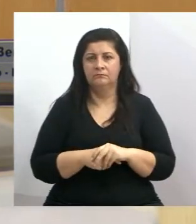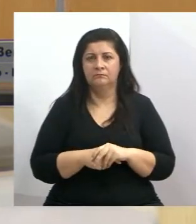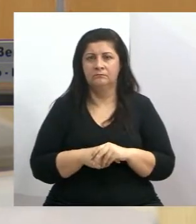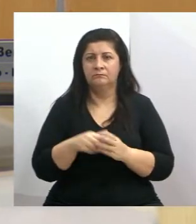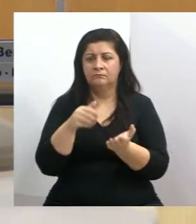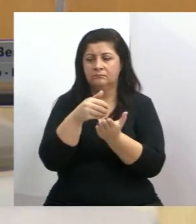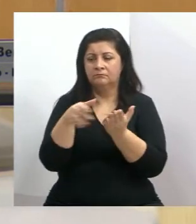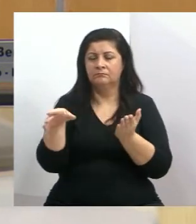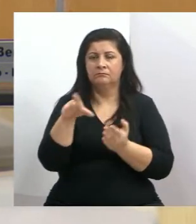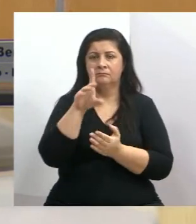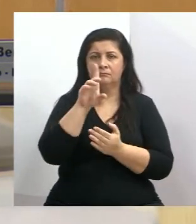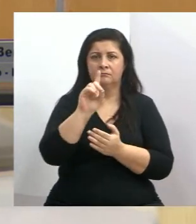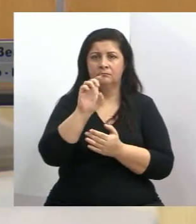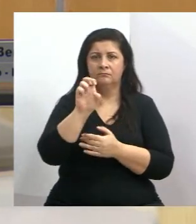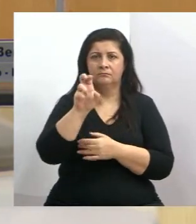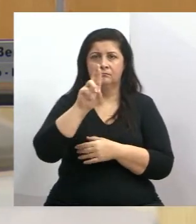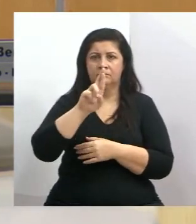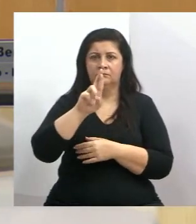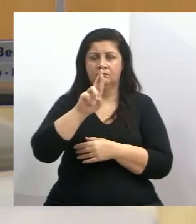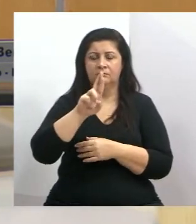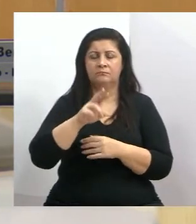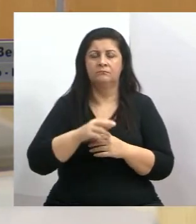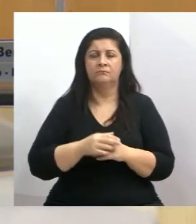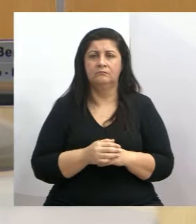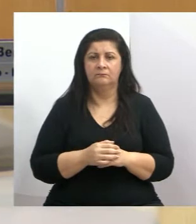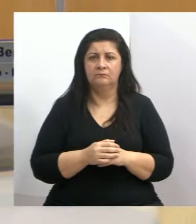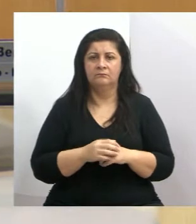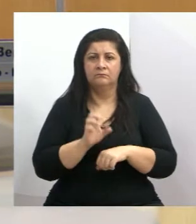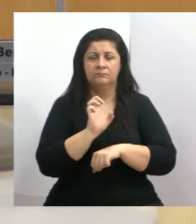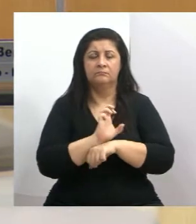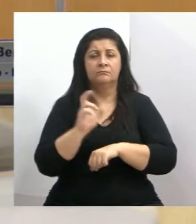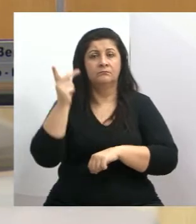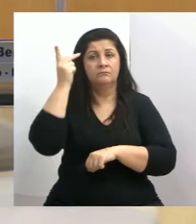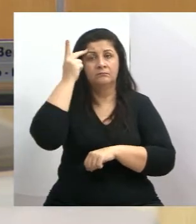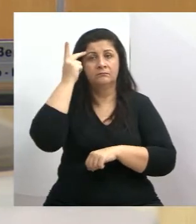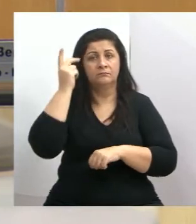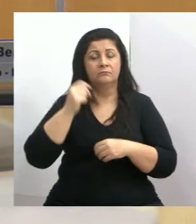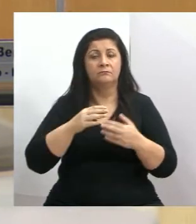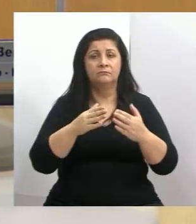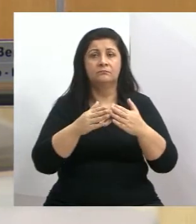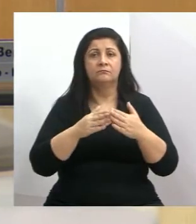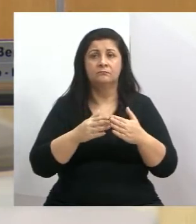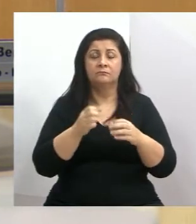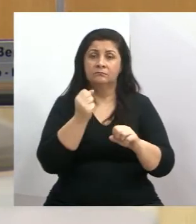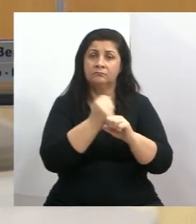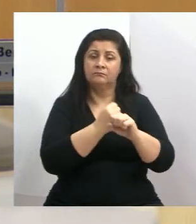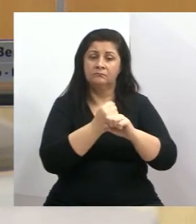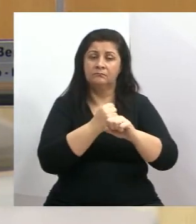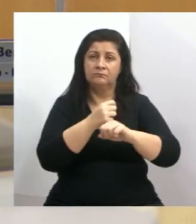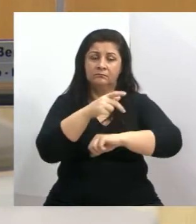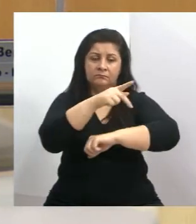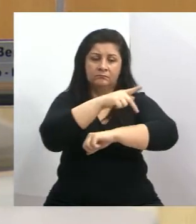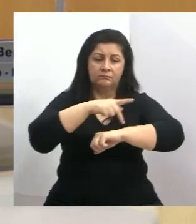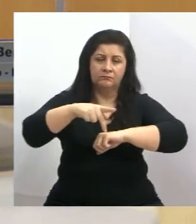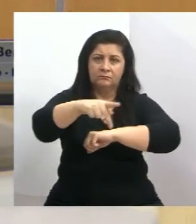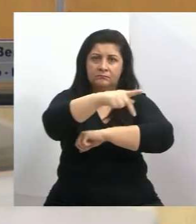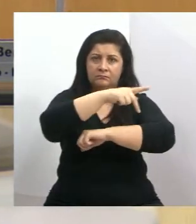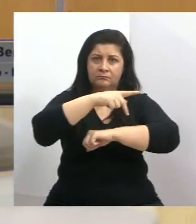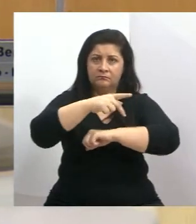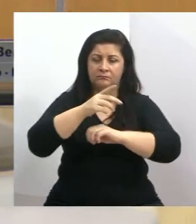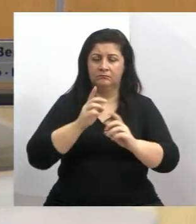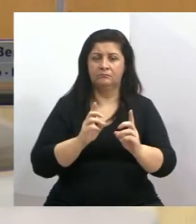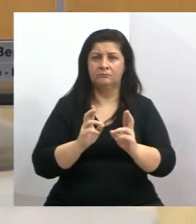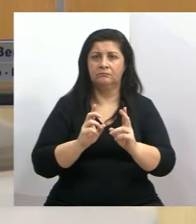oficiado ao Dr Departamento de Estrada e rodagem do Estado de São Paulo solicitando a construção de rotatória na rodovia